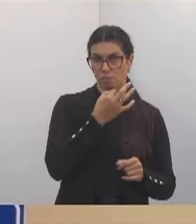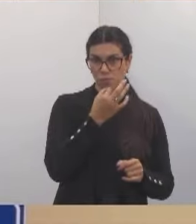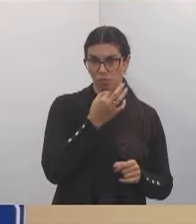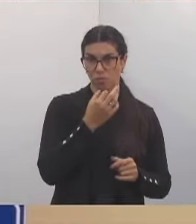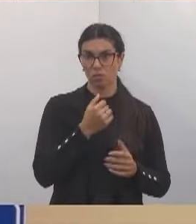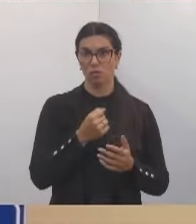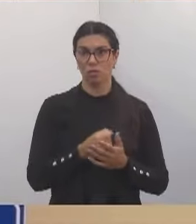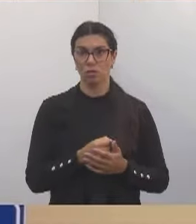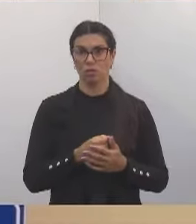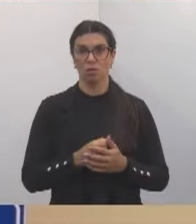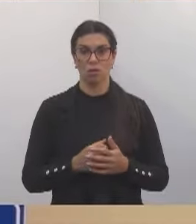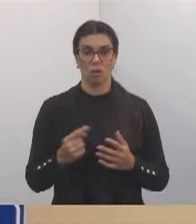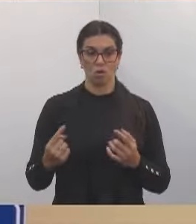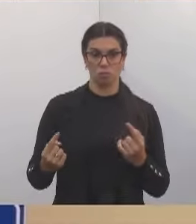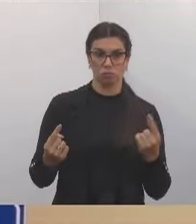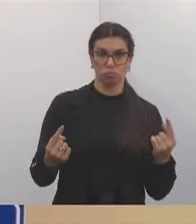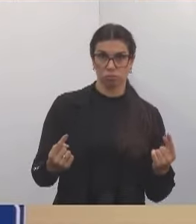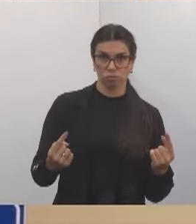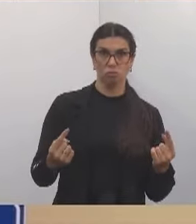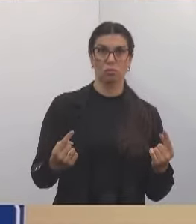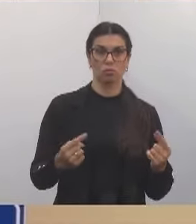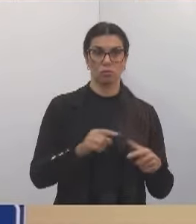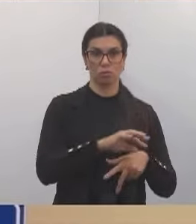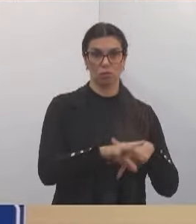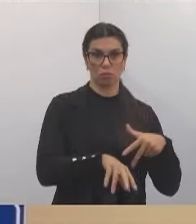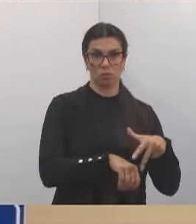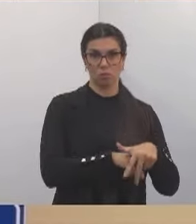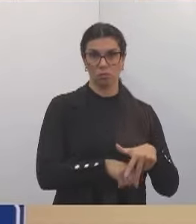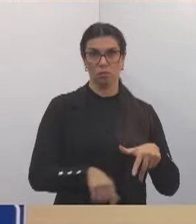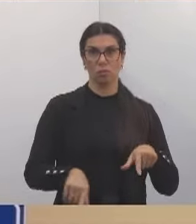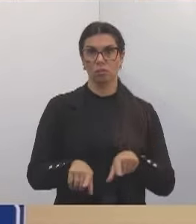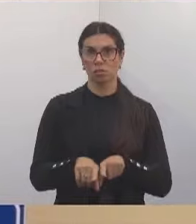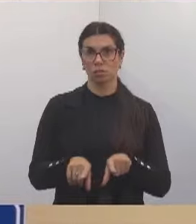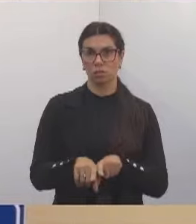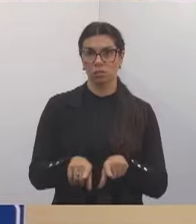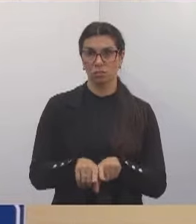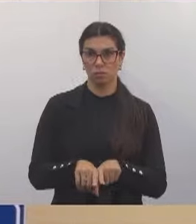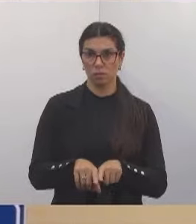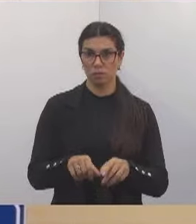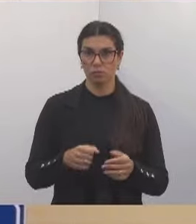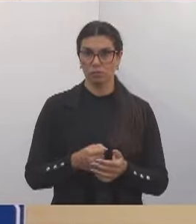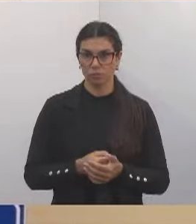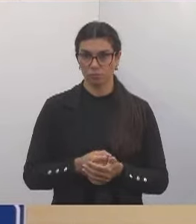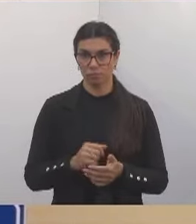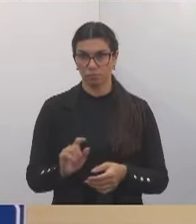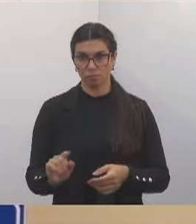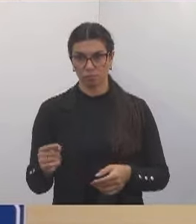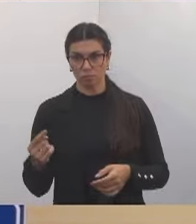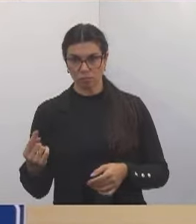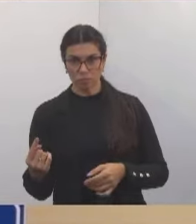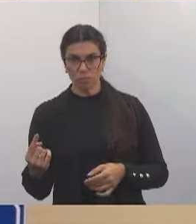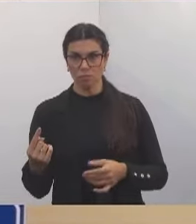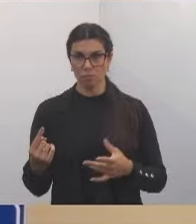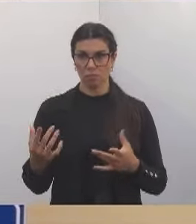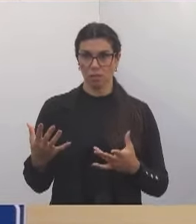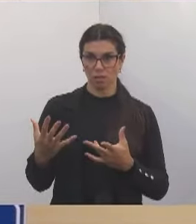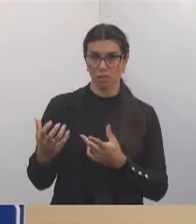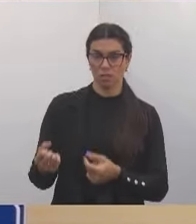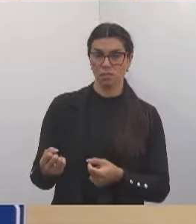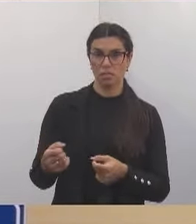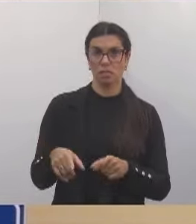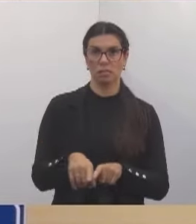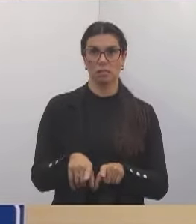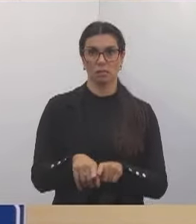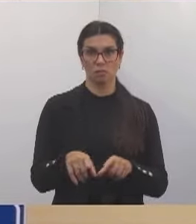culpado quem corrompe é quem é corrompido. Eu fiz um projeto de lei aqui nessa casa que a